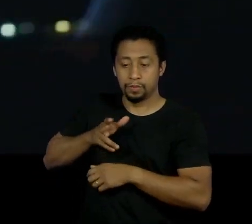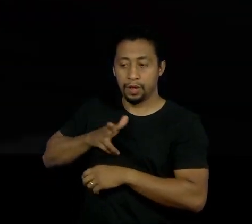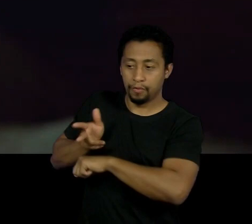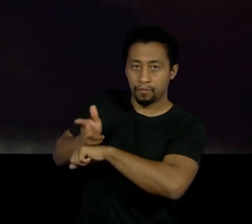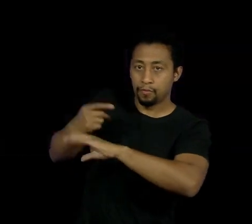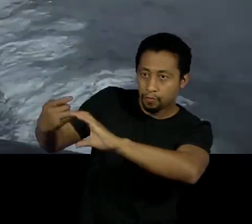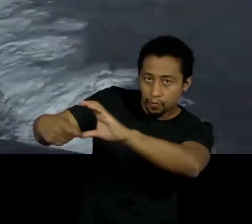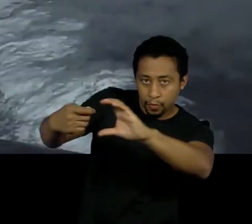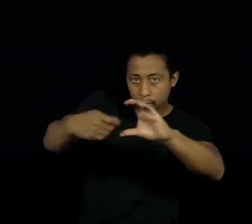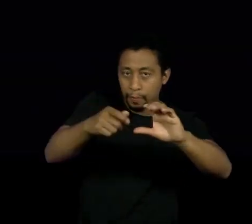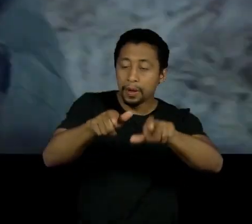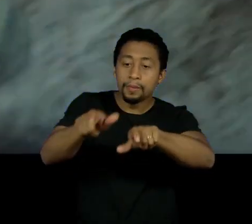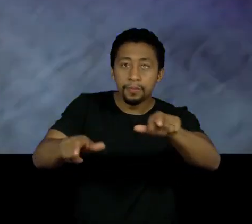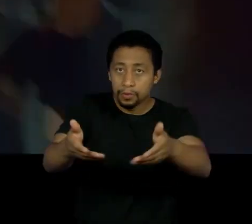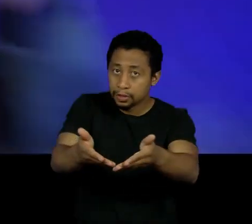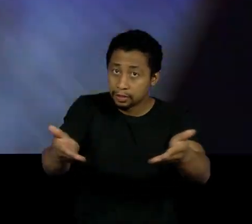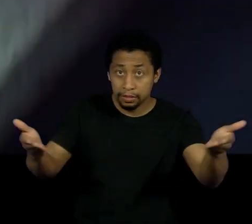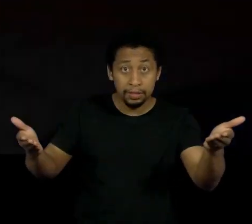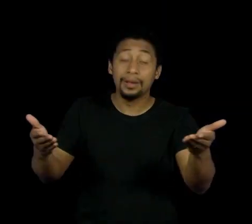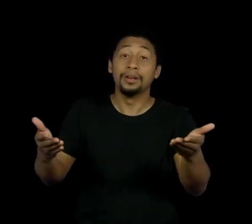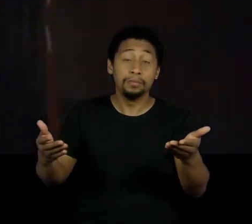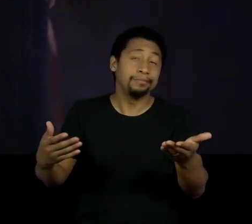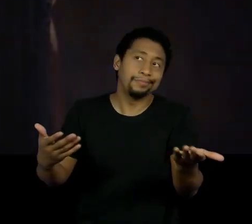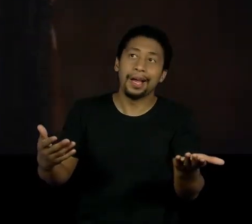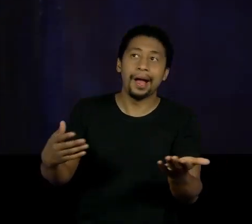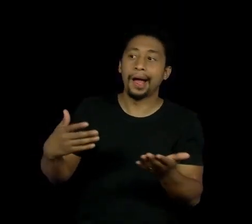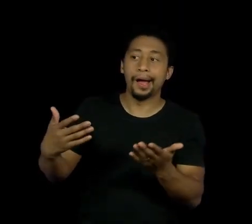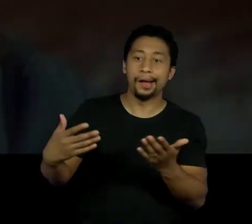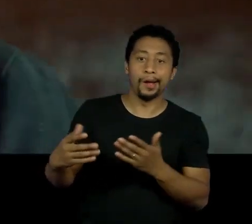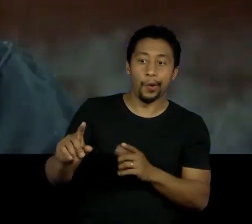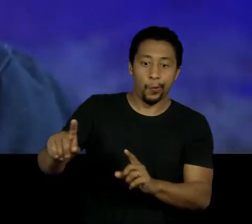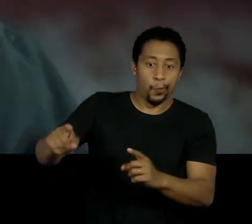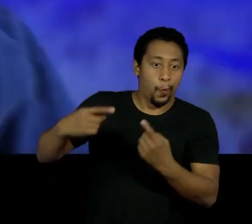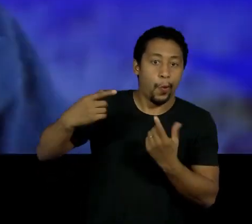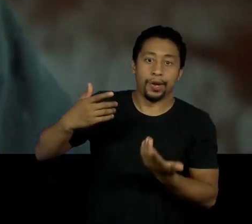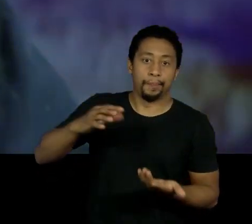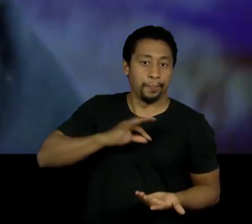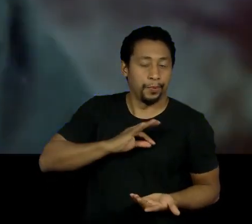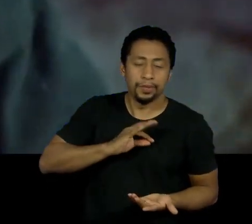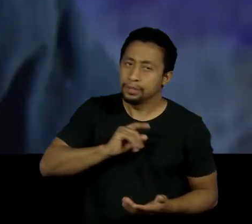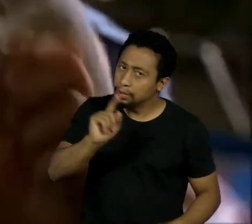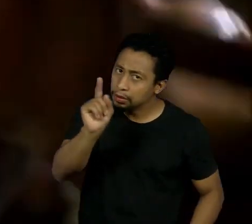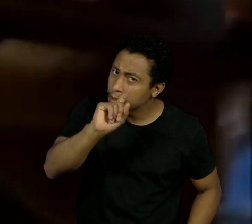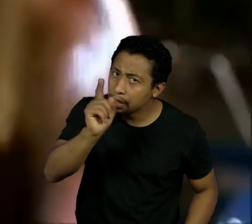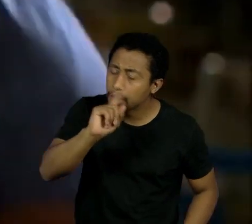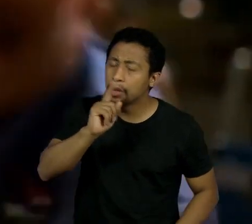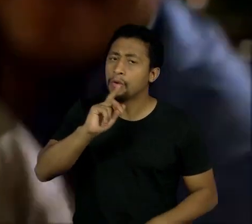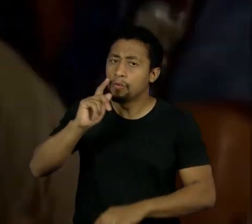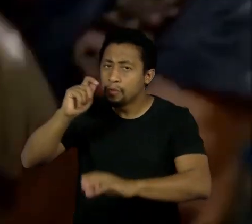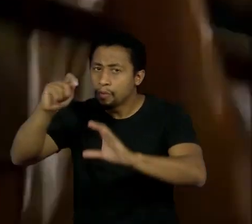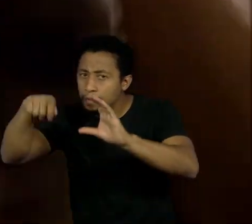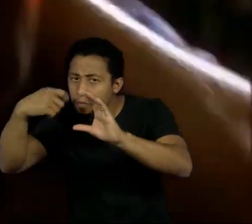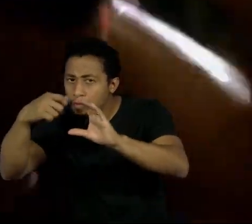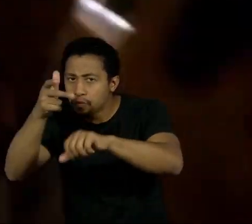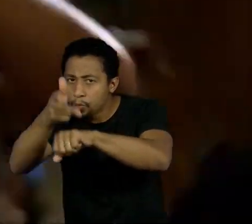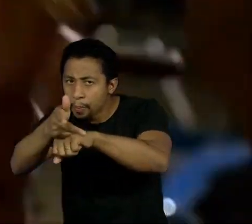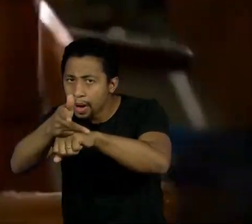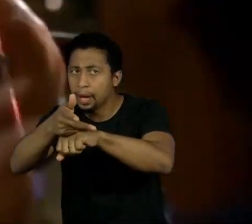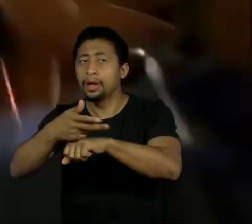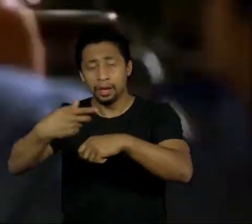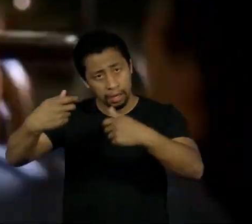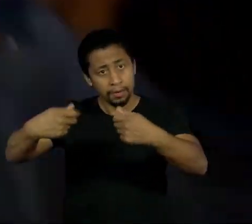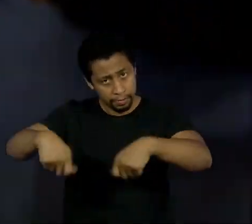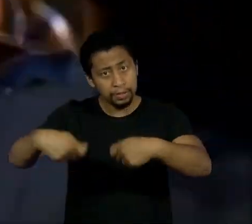uma abordagem policial, não deveria ser visto, na verdade, como um desacato, como muitas vezes é visto. Filmar uma abordagem policial ou questionar, por exemplo, qual o nome